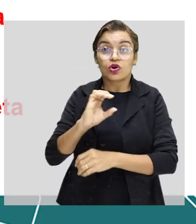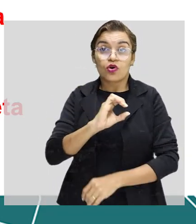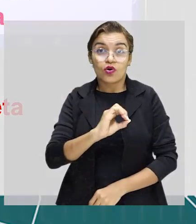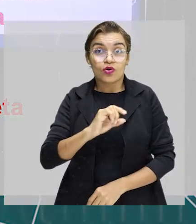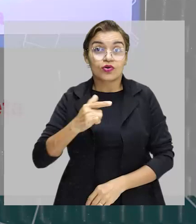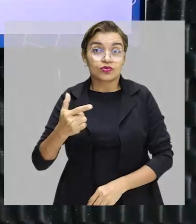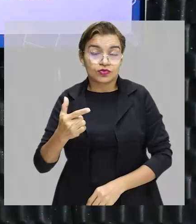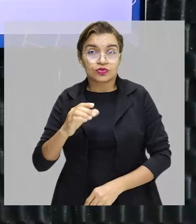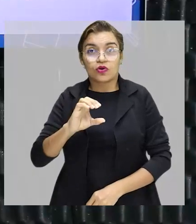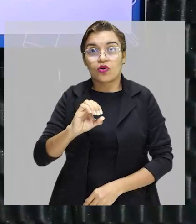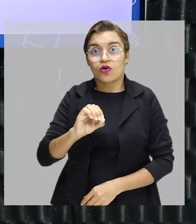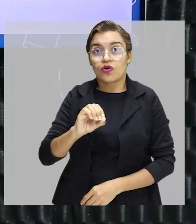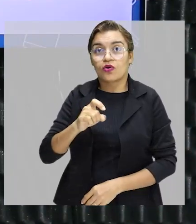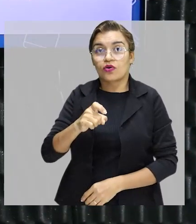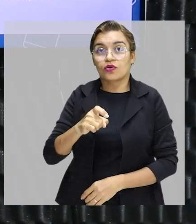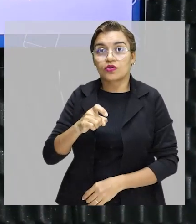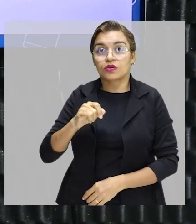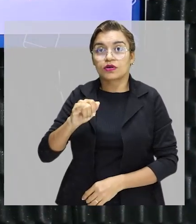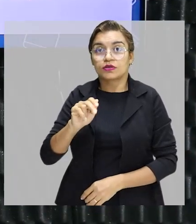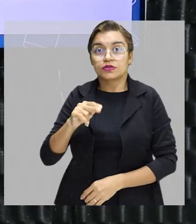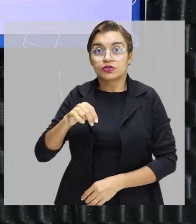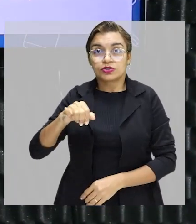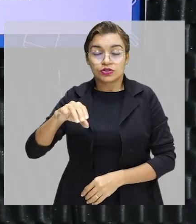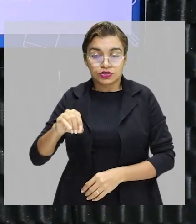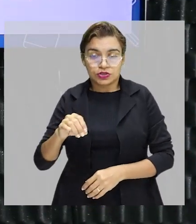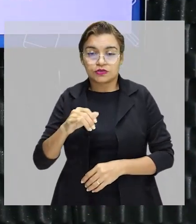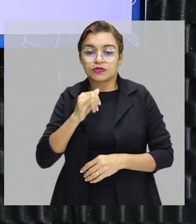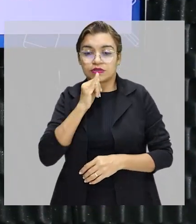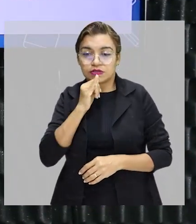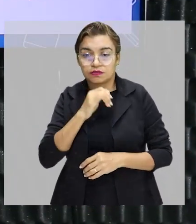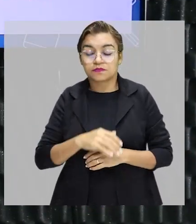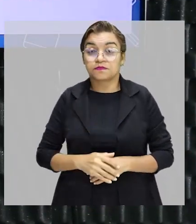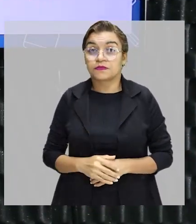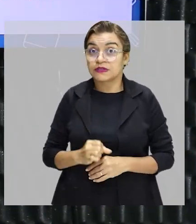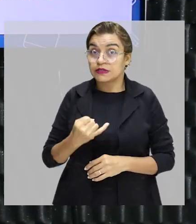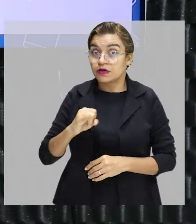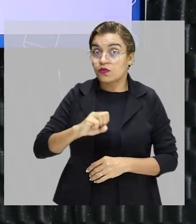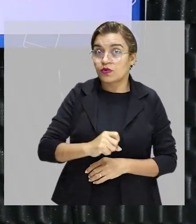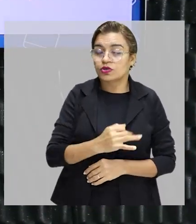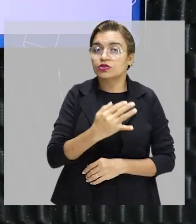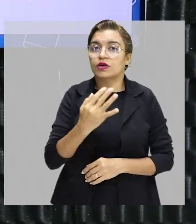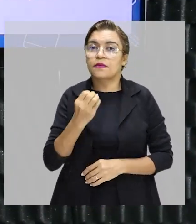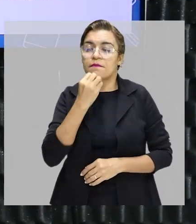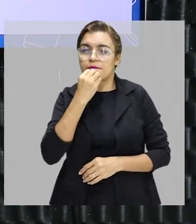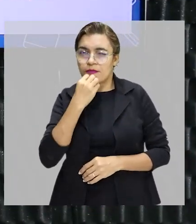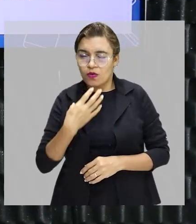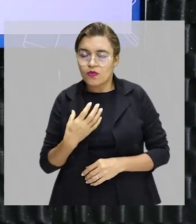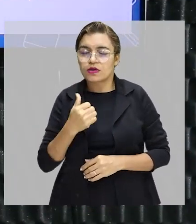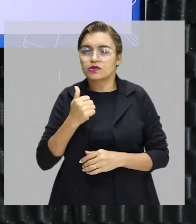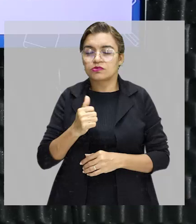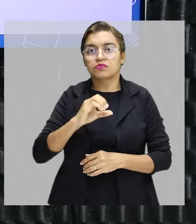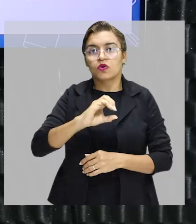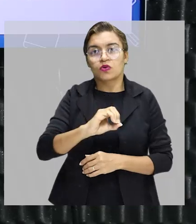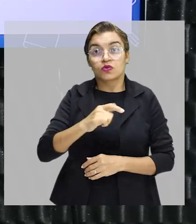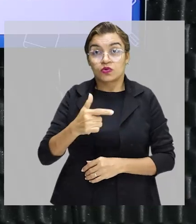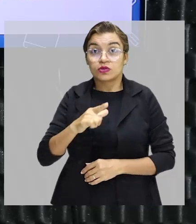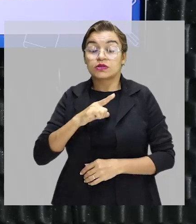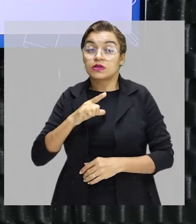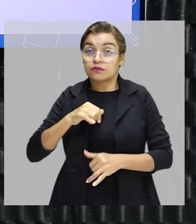Se tivermos uma quantidade suficiente de oxigênios, eu vou ter uma